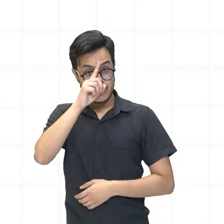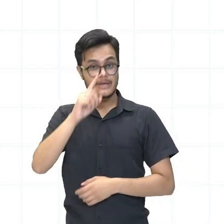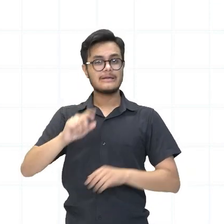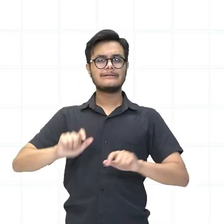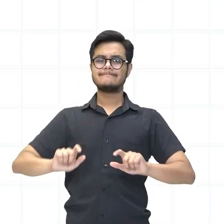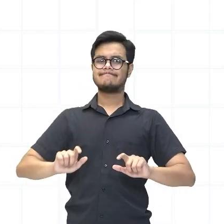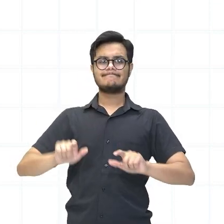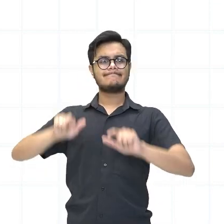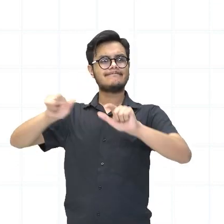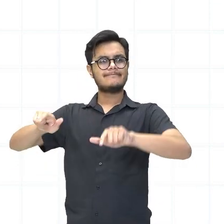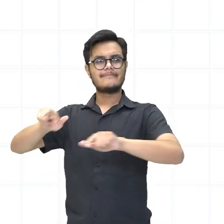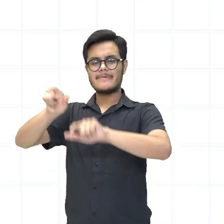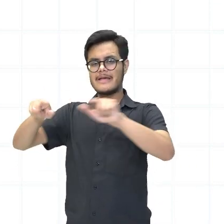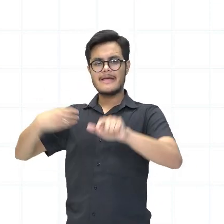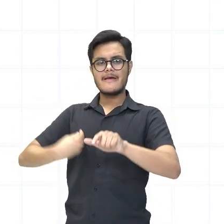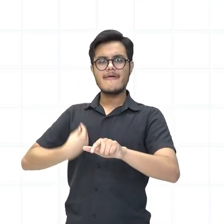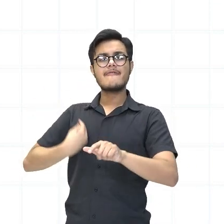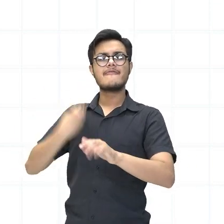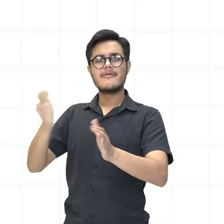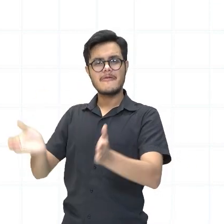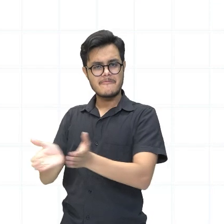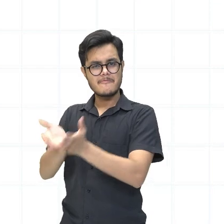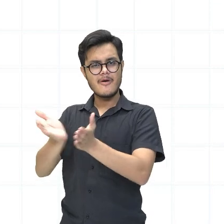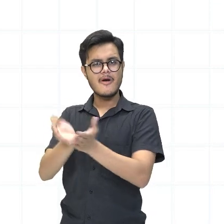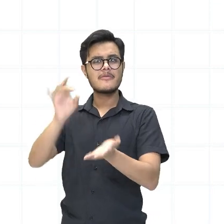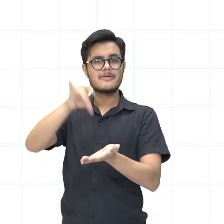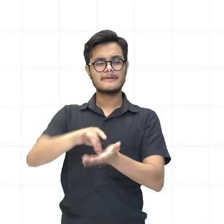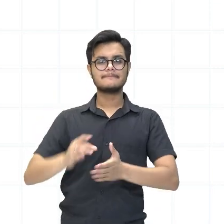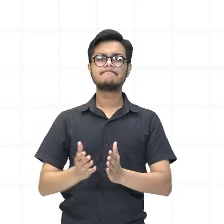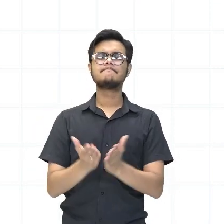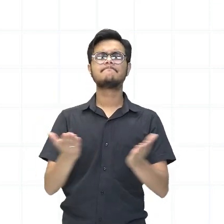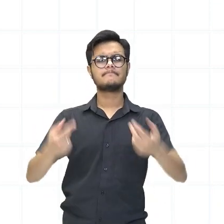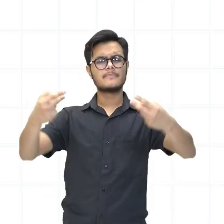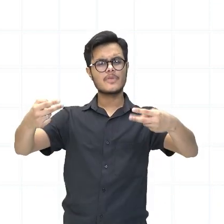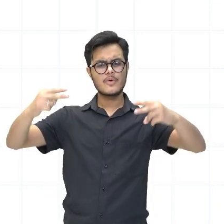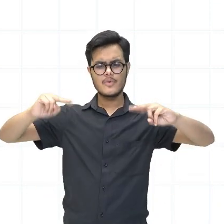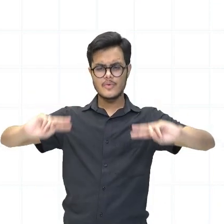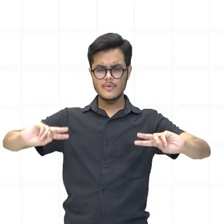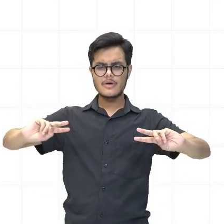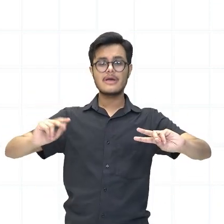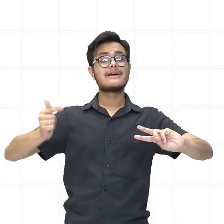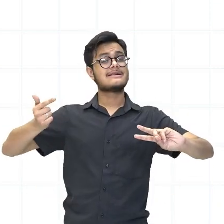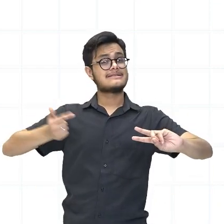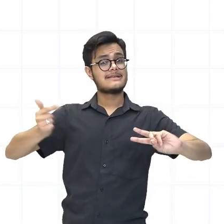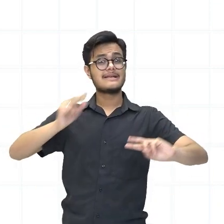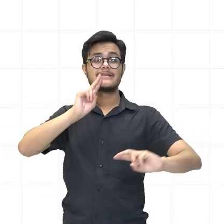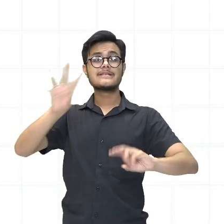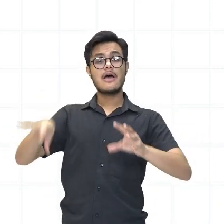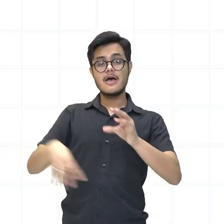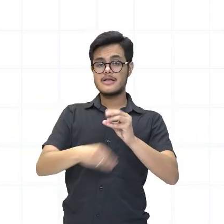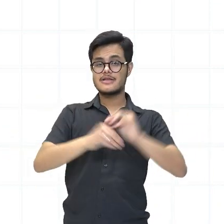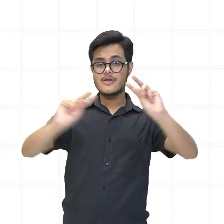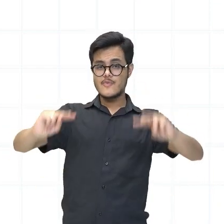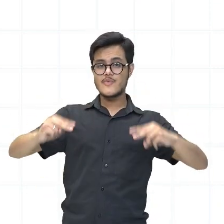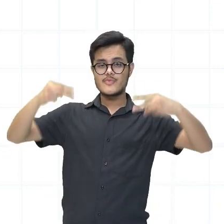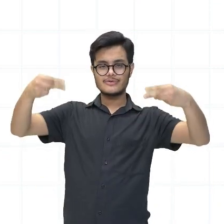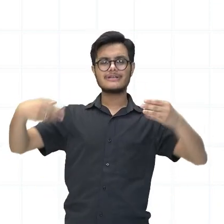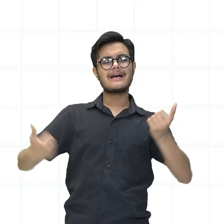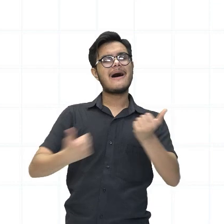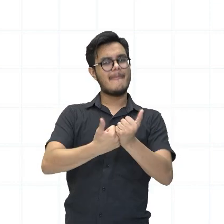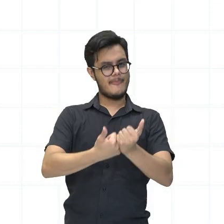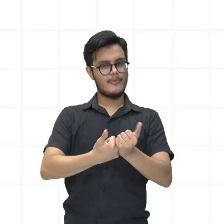periferias, condições de vida nas periferias da Grande São Paulo. Então percebe que o subtítulo funciona como complemento ao título da